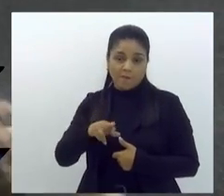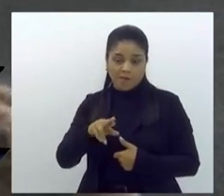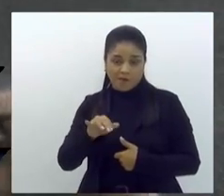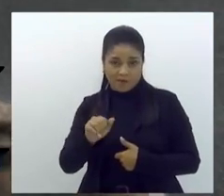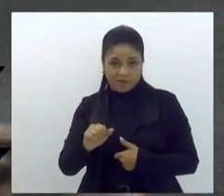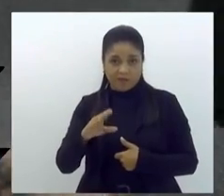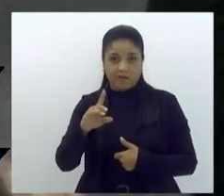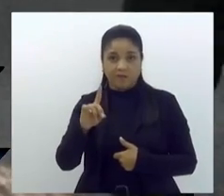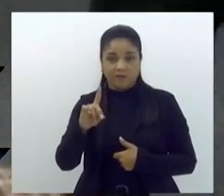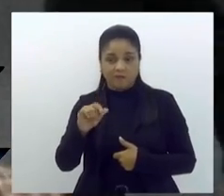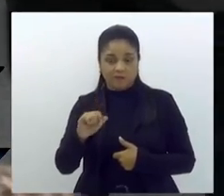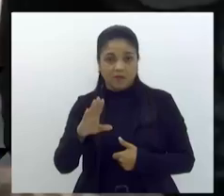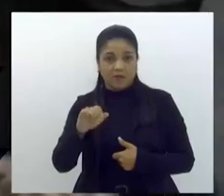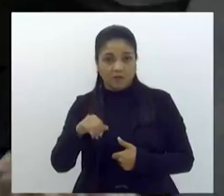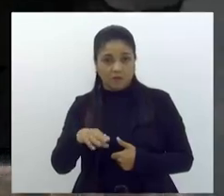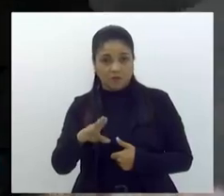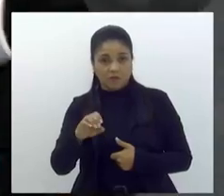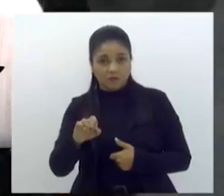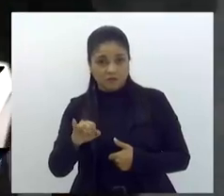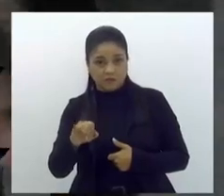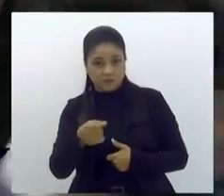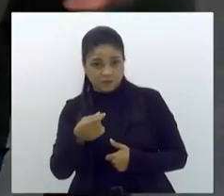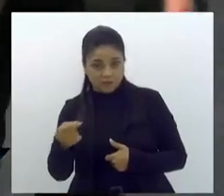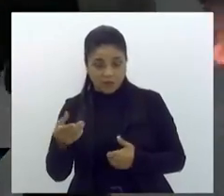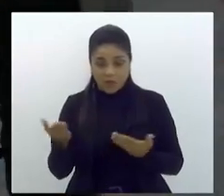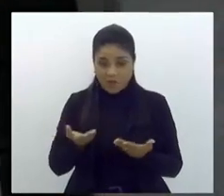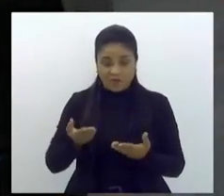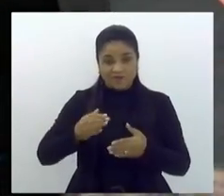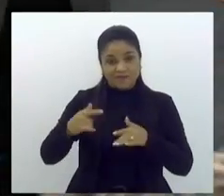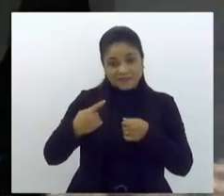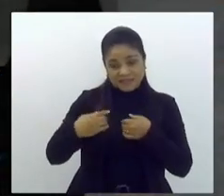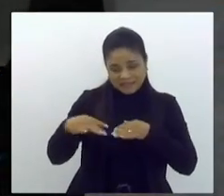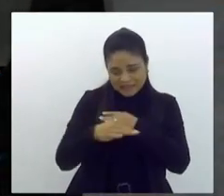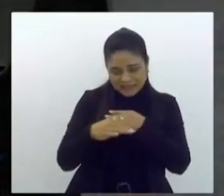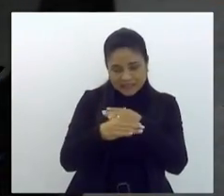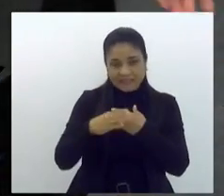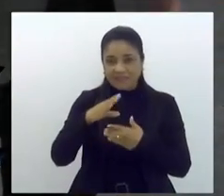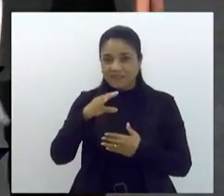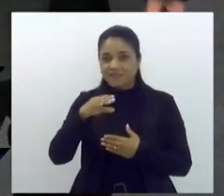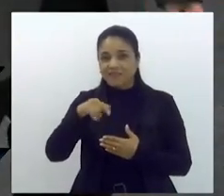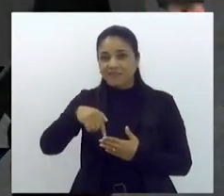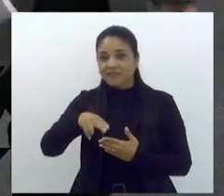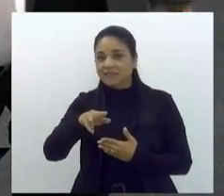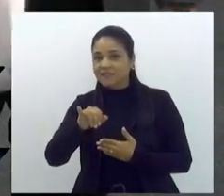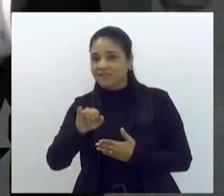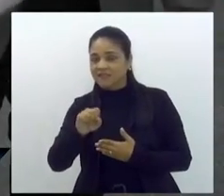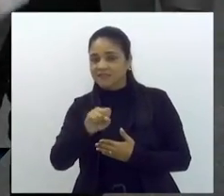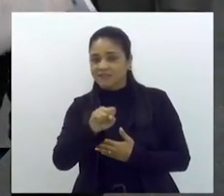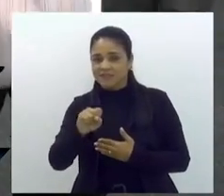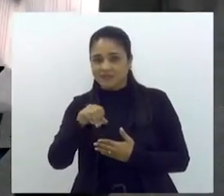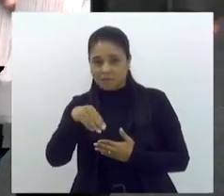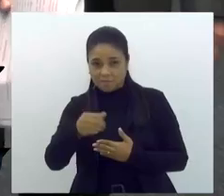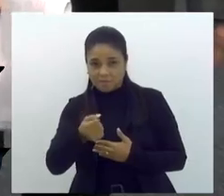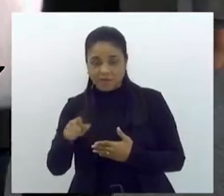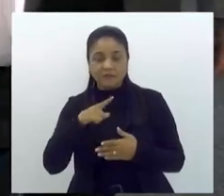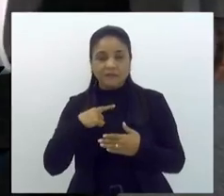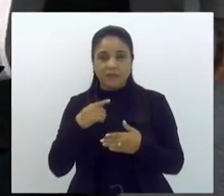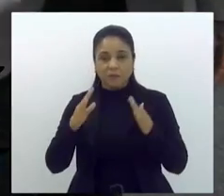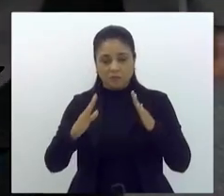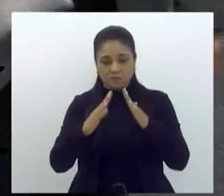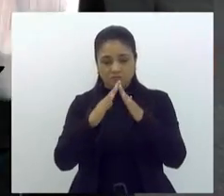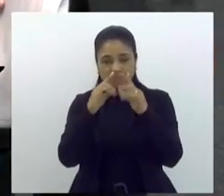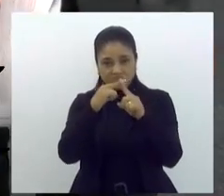lá na cidadezinha de Quissamã hoje a cidade Quissamã tem uma capela em homenagem a Nossa Senhora da Conceição